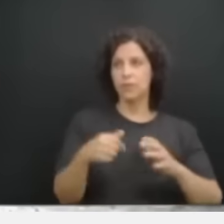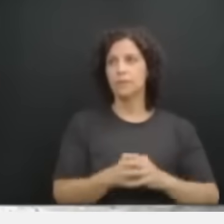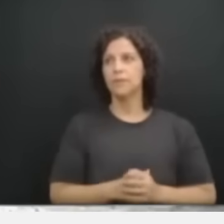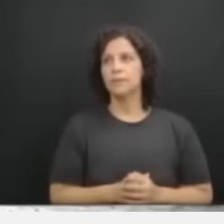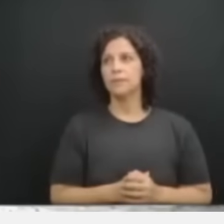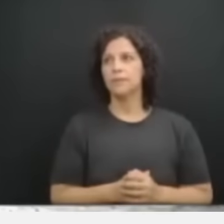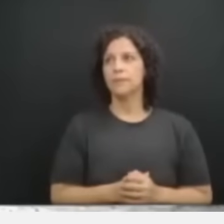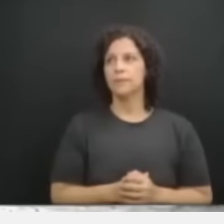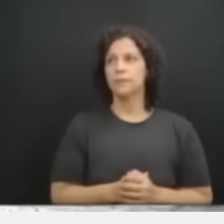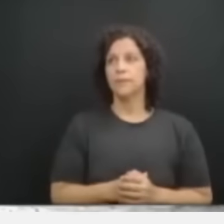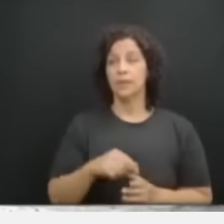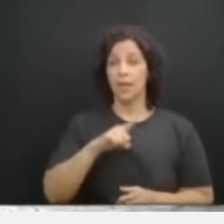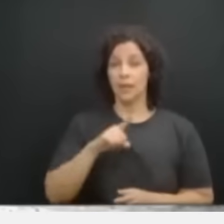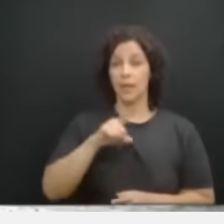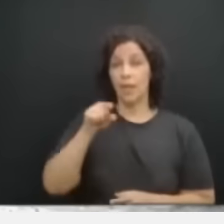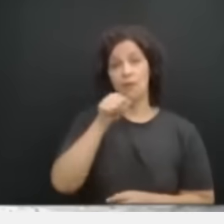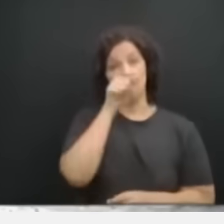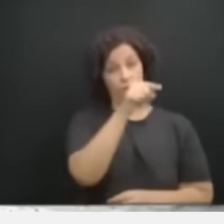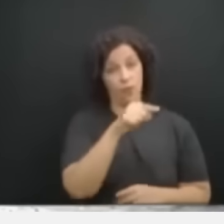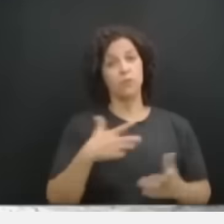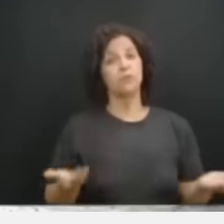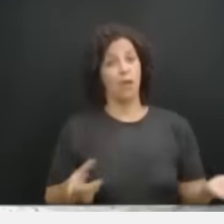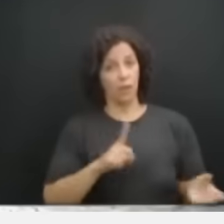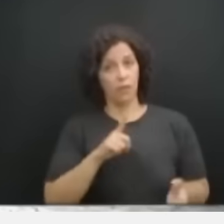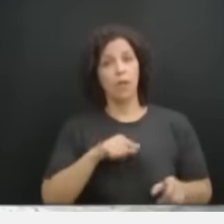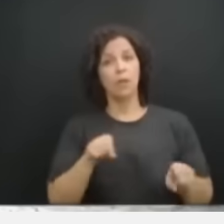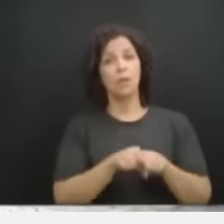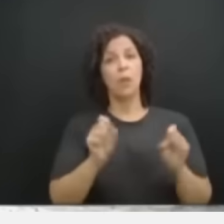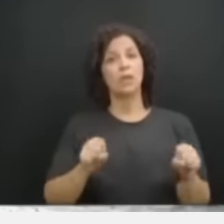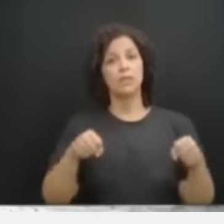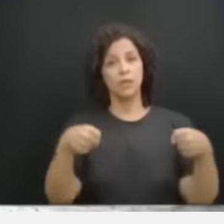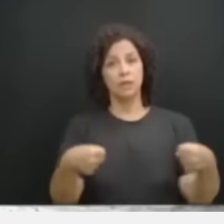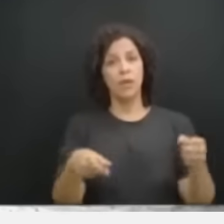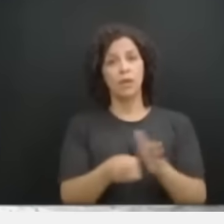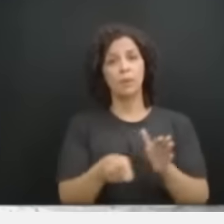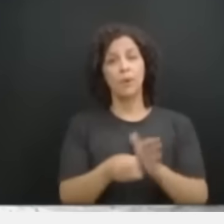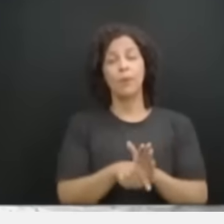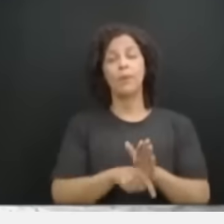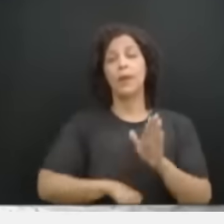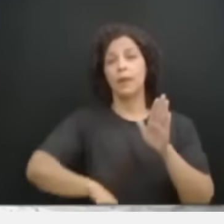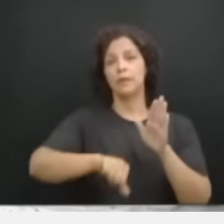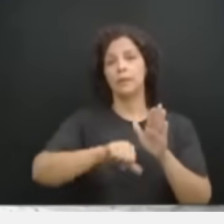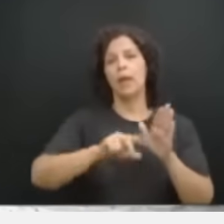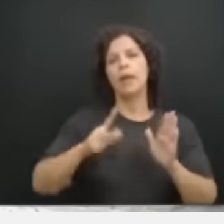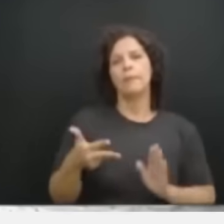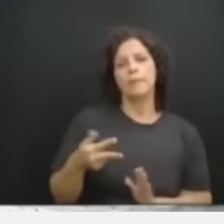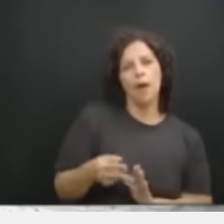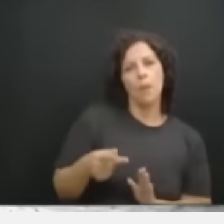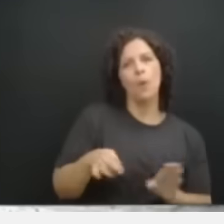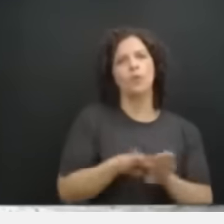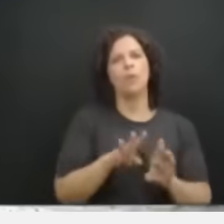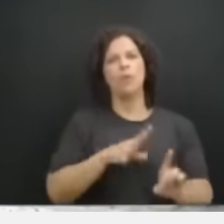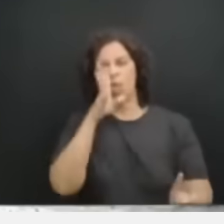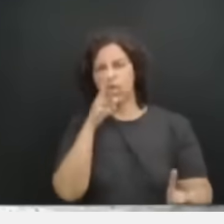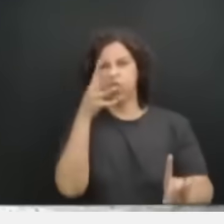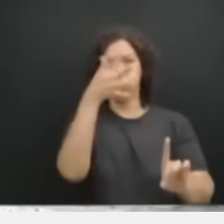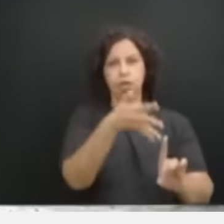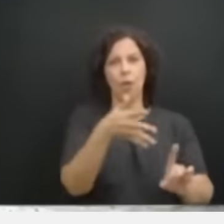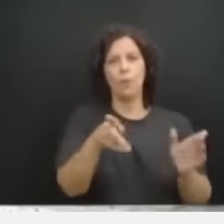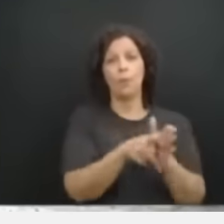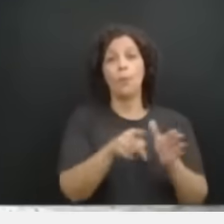hipocrisia Quem tem é o senhor que só defende bandido e sempre agride As